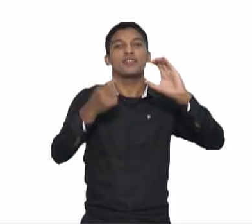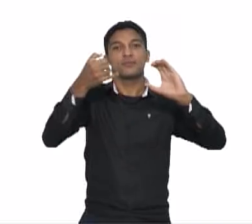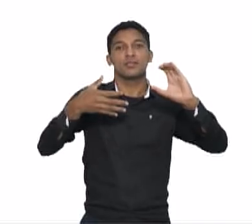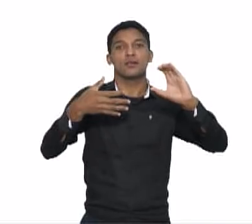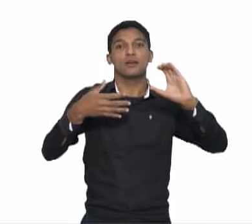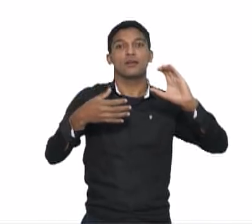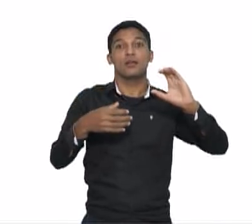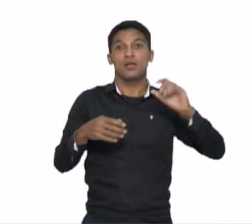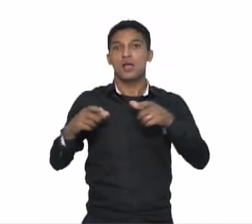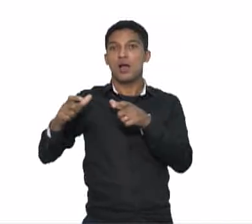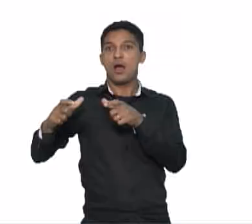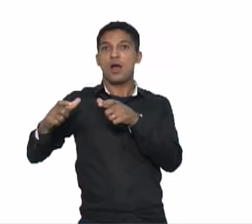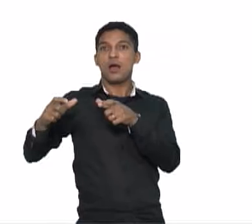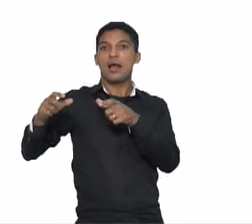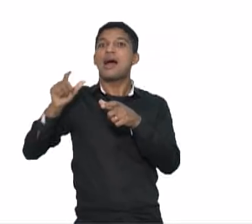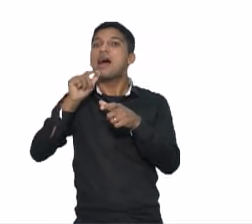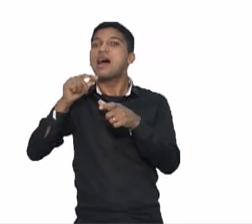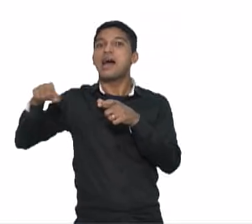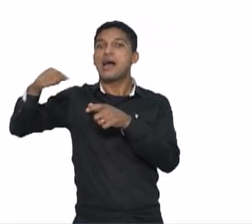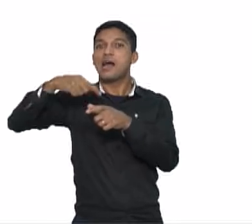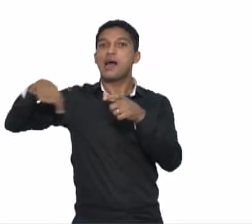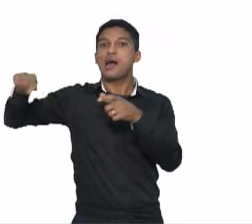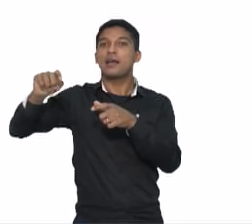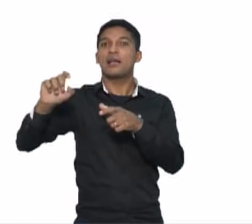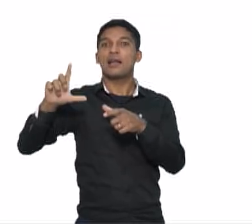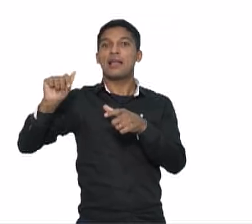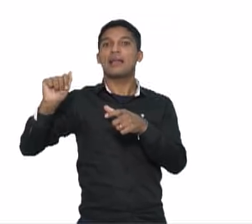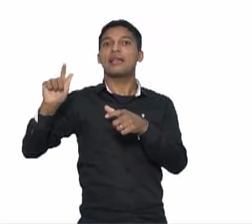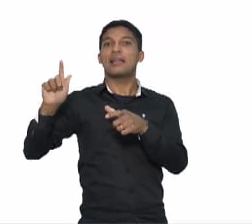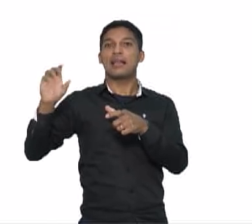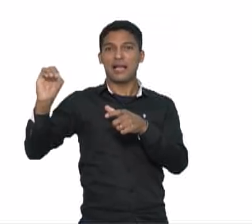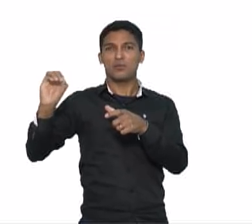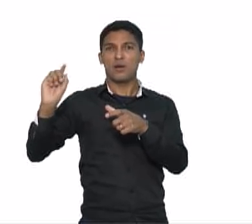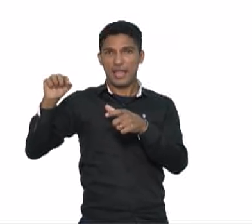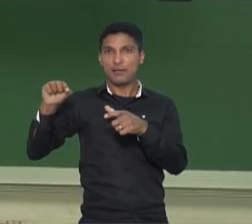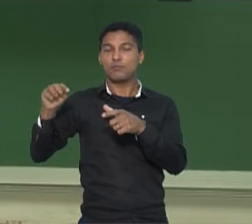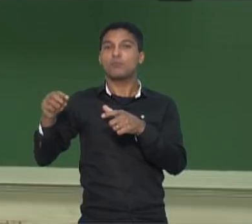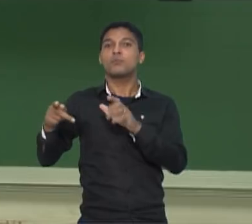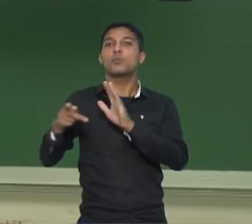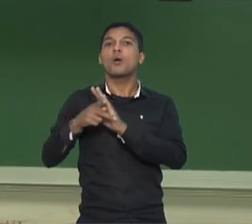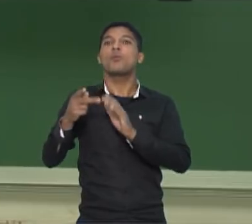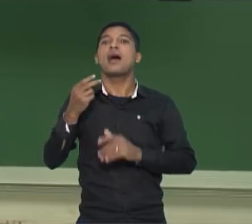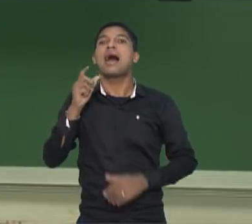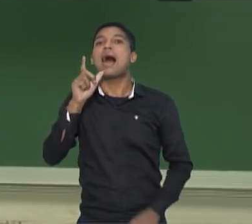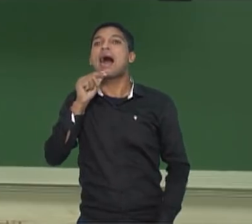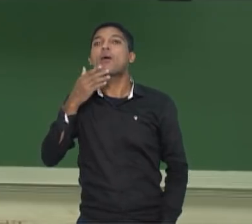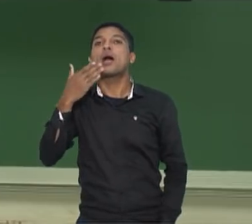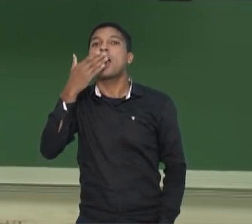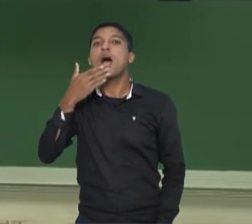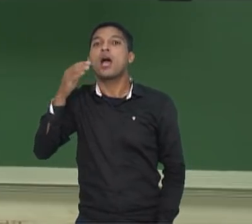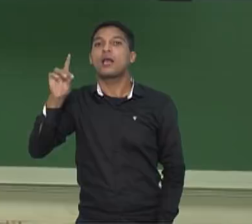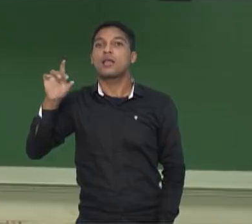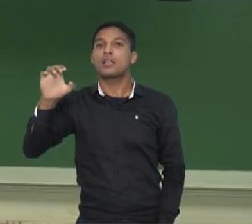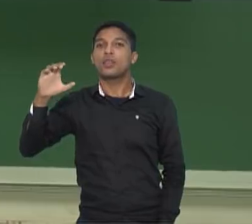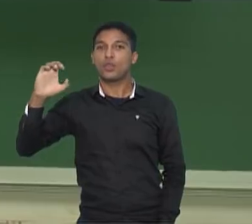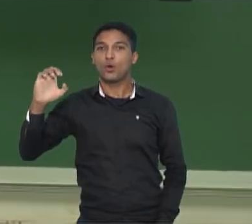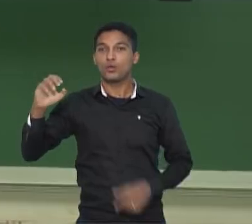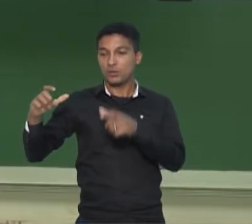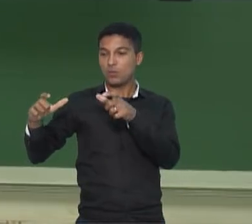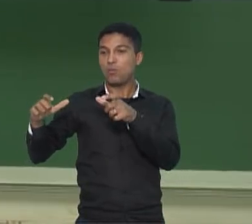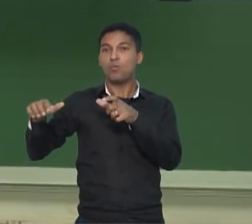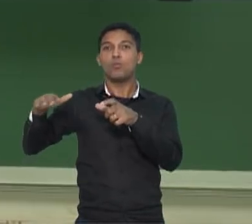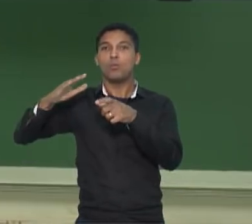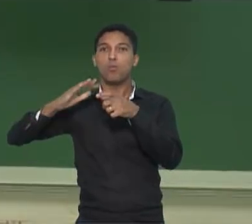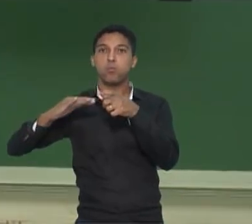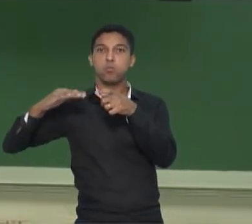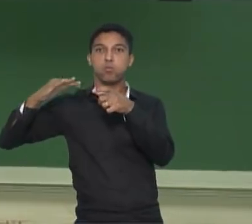O lago é o acúmulo de água doce em terrenos mais baixos. Opa, a letra C está correta, ela é